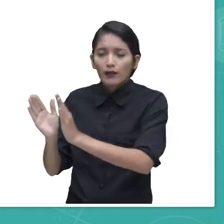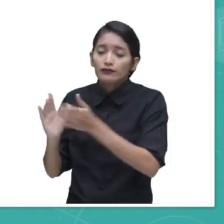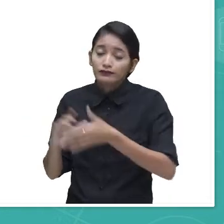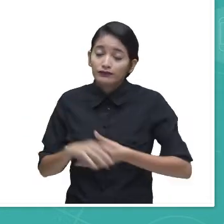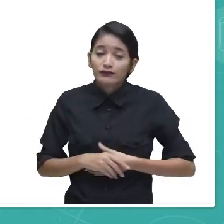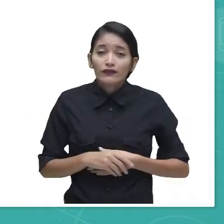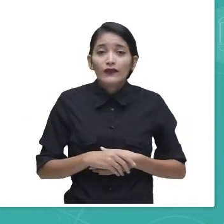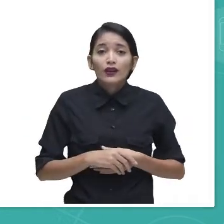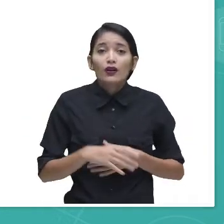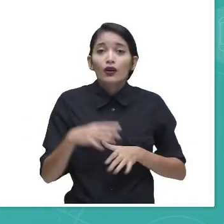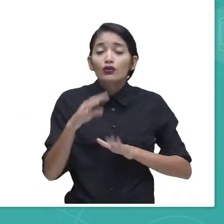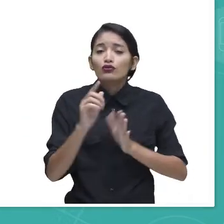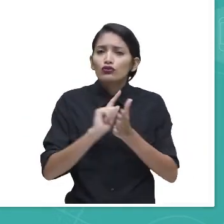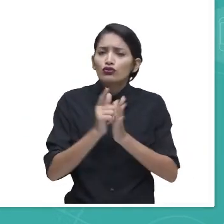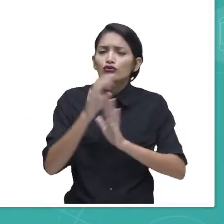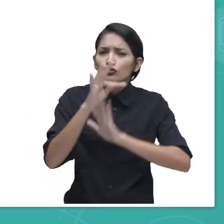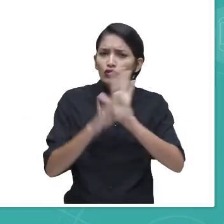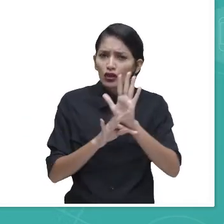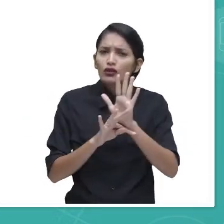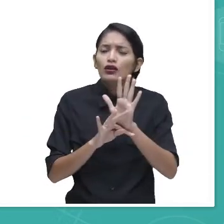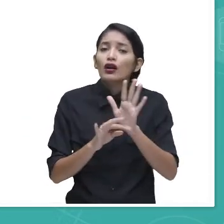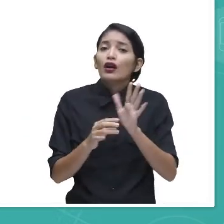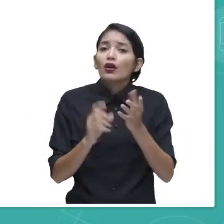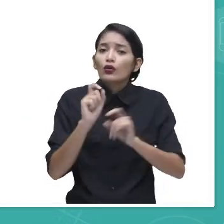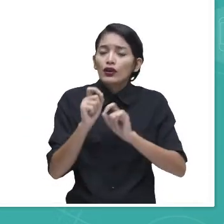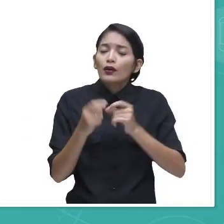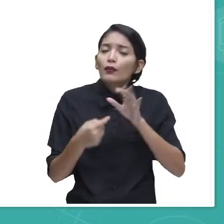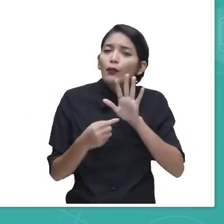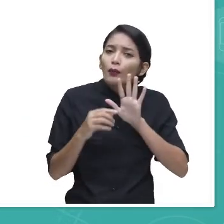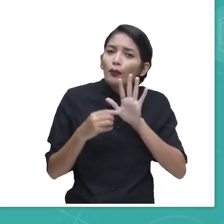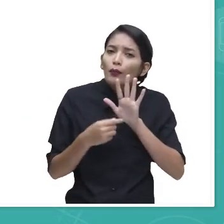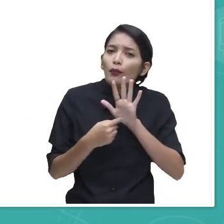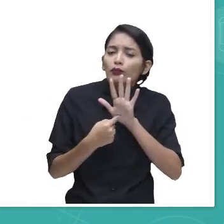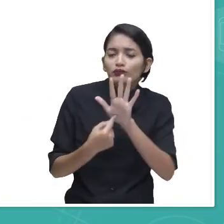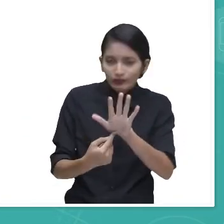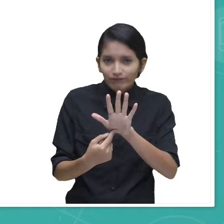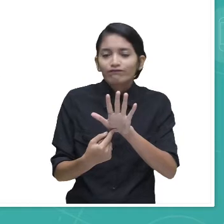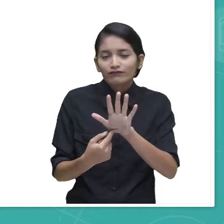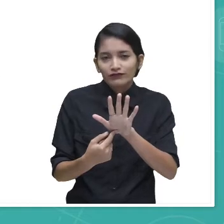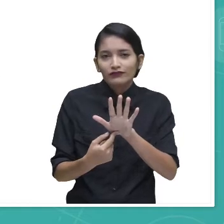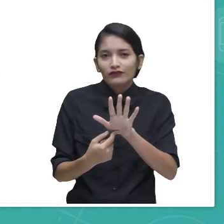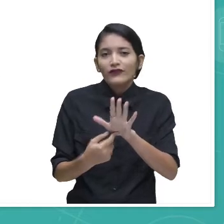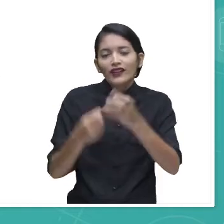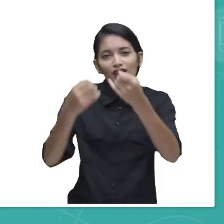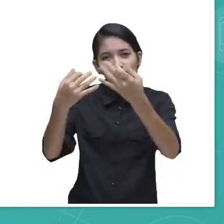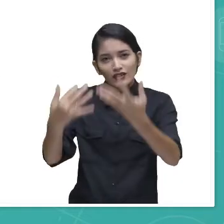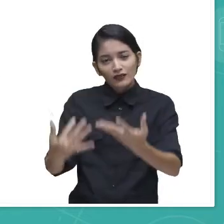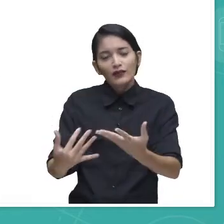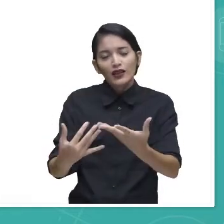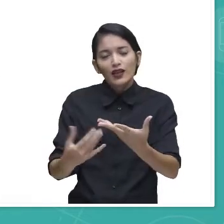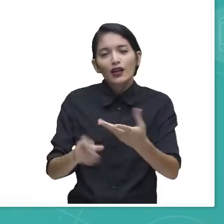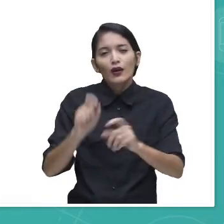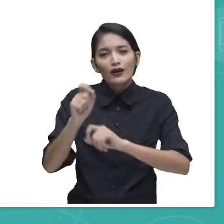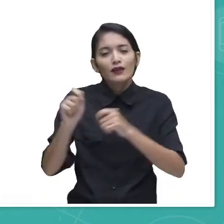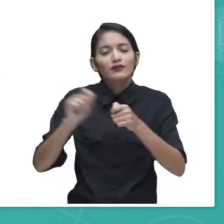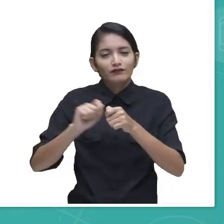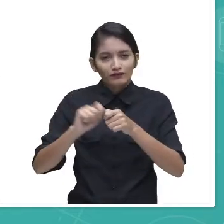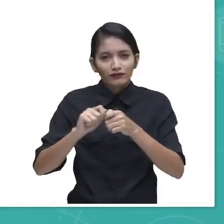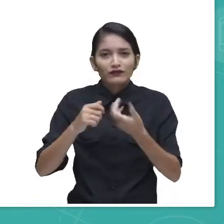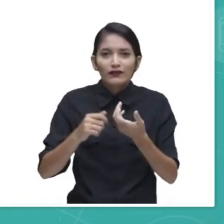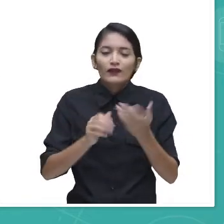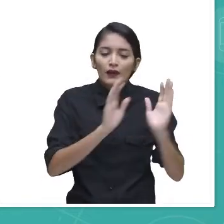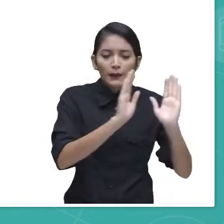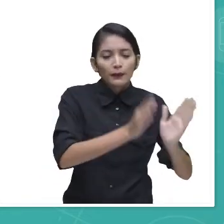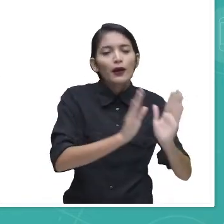textual pertence aos textos injuntivos, pois ele instrui, ele diz, né, como a pessoa tem que fazer algo. Seguindo um